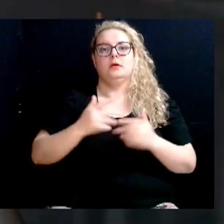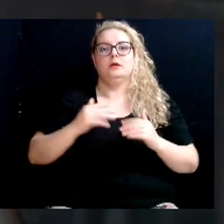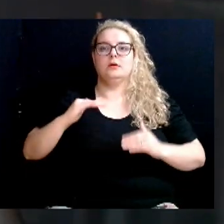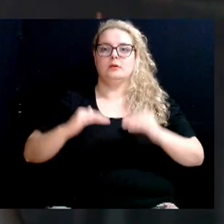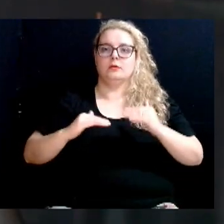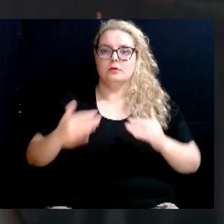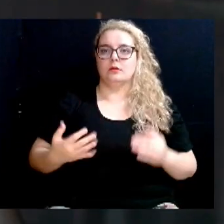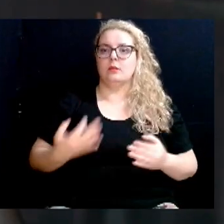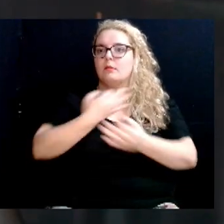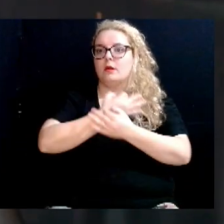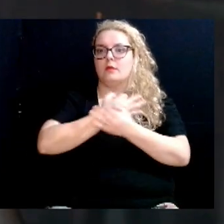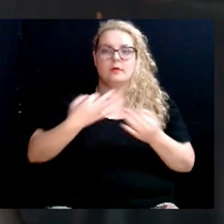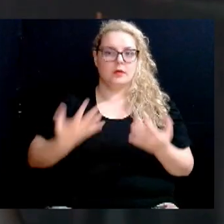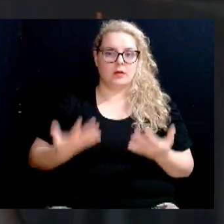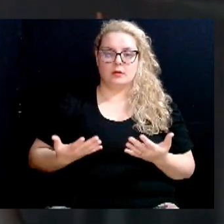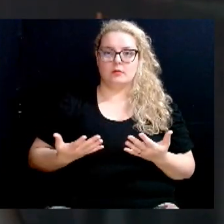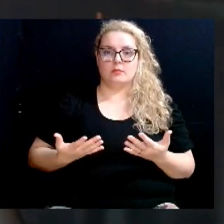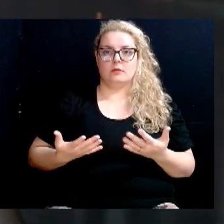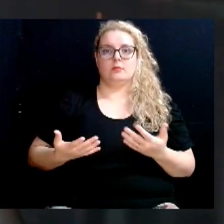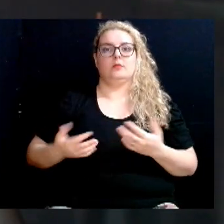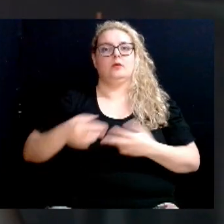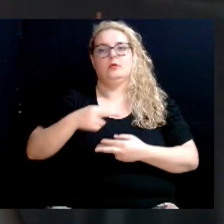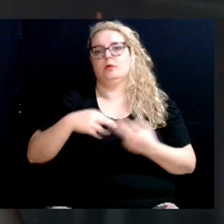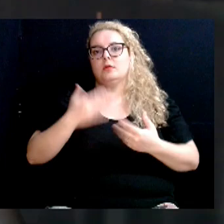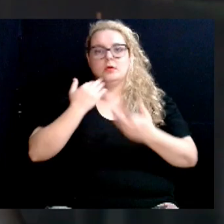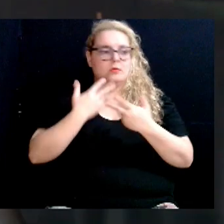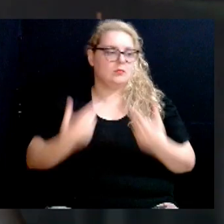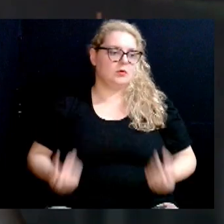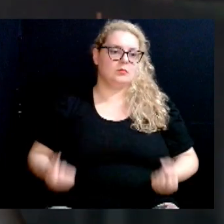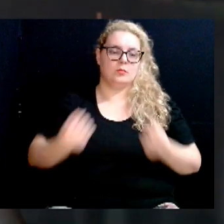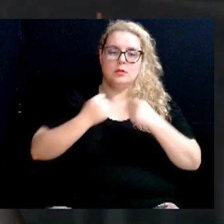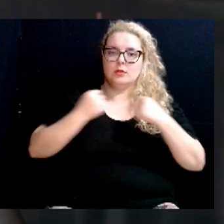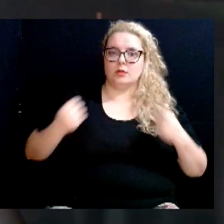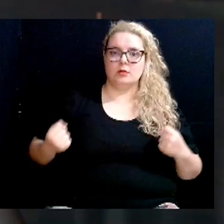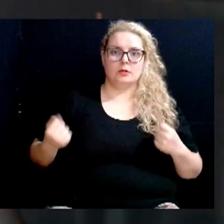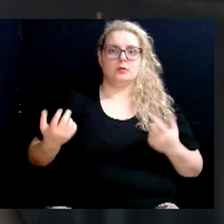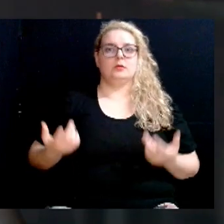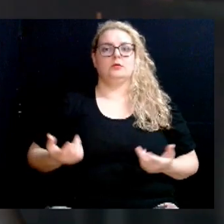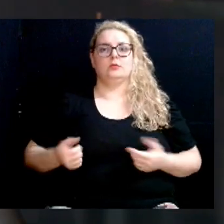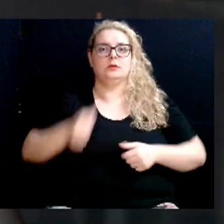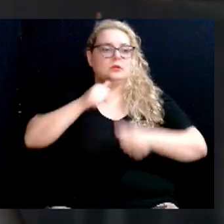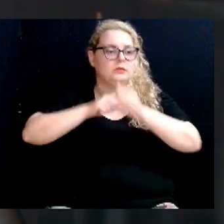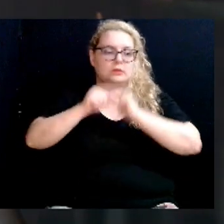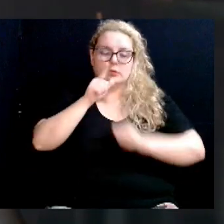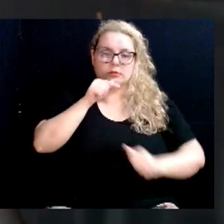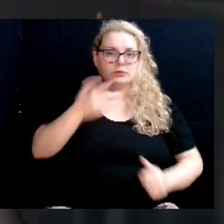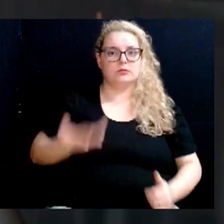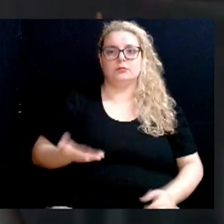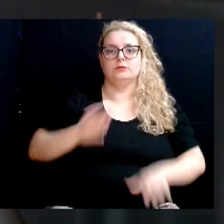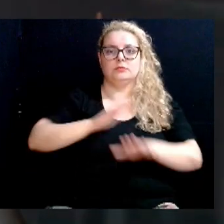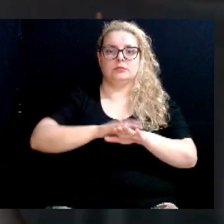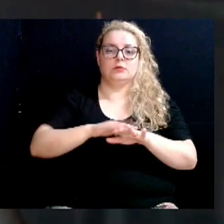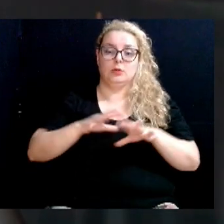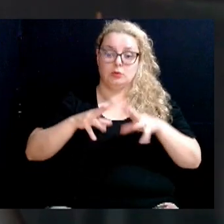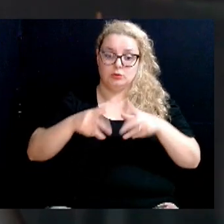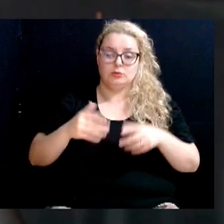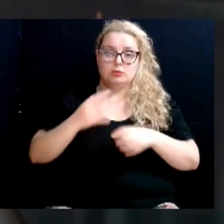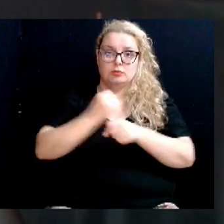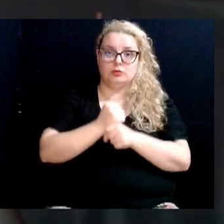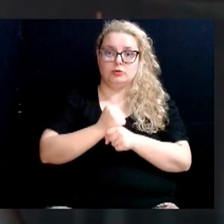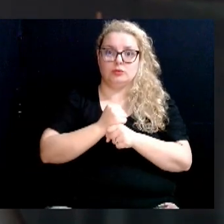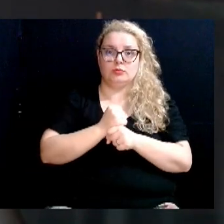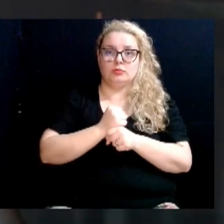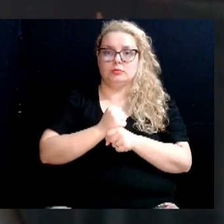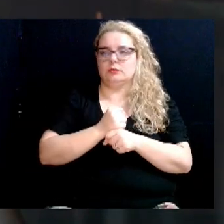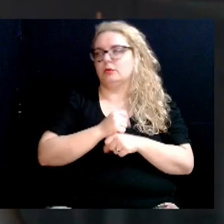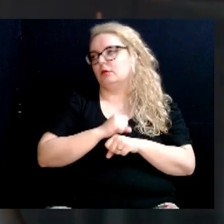impecáveis, ter toda a questão da alimentação, do exercício, da hidratação, da função, tudo isso juntinho, impossível.